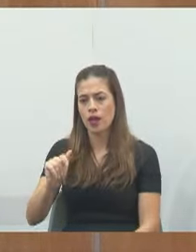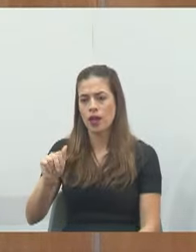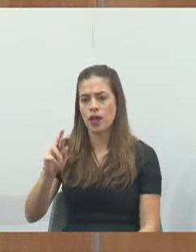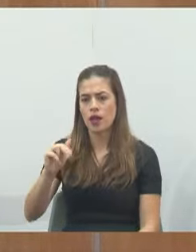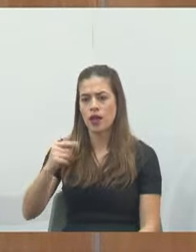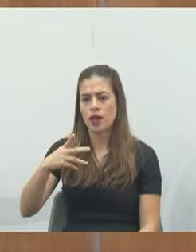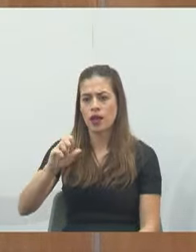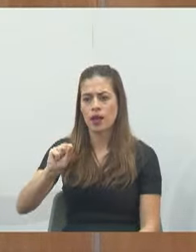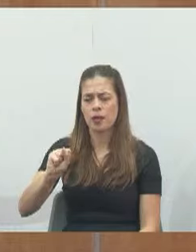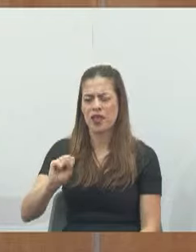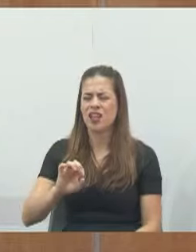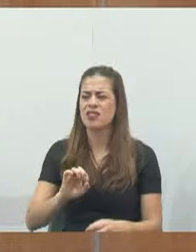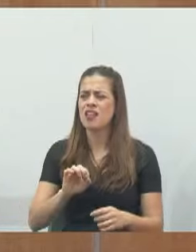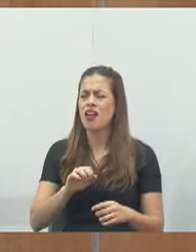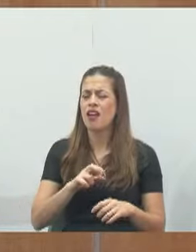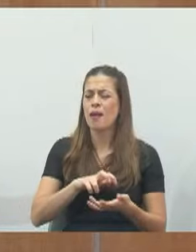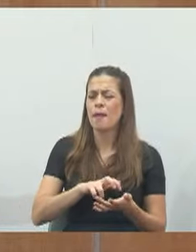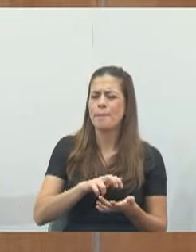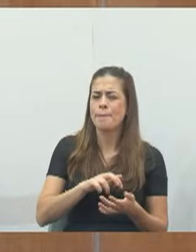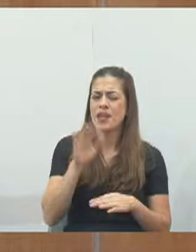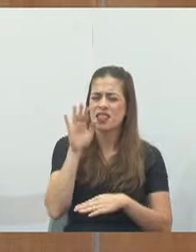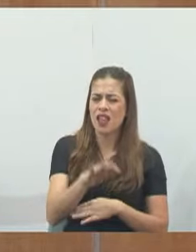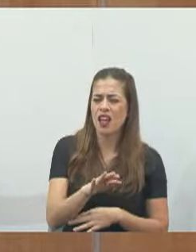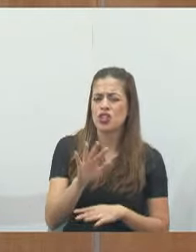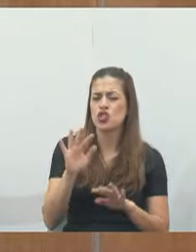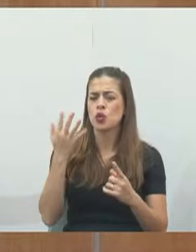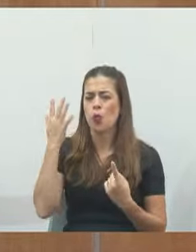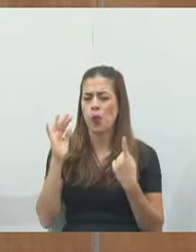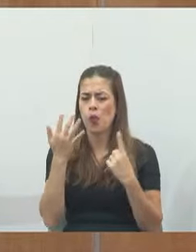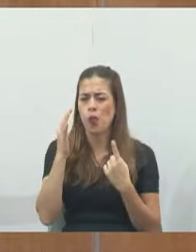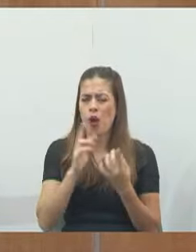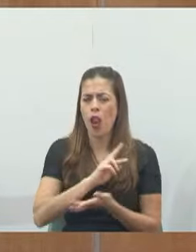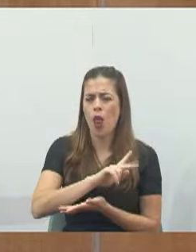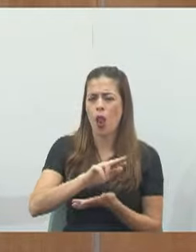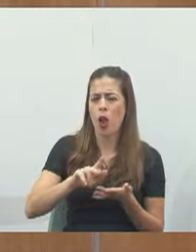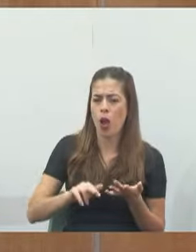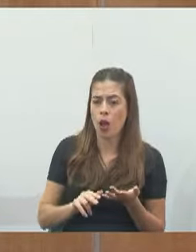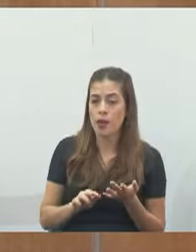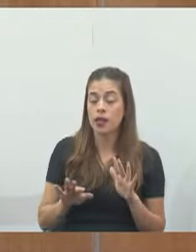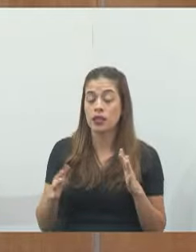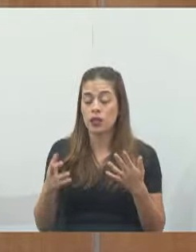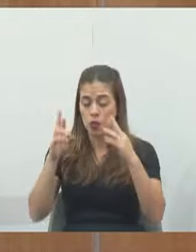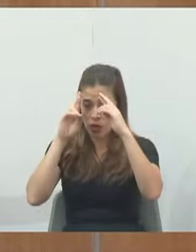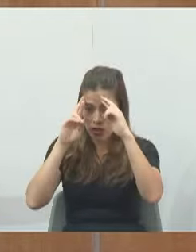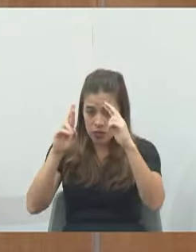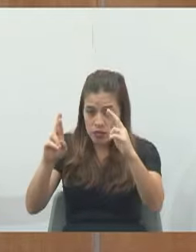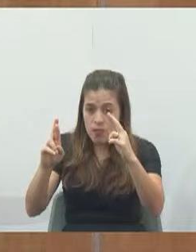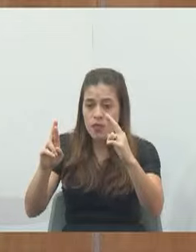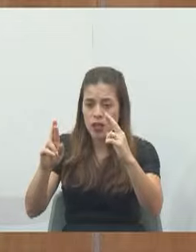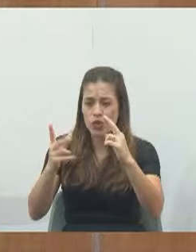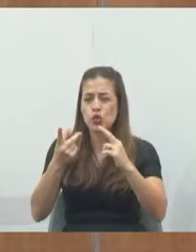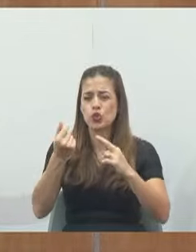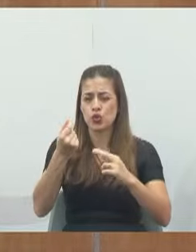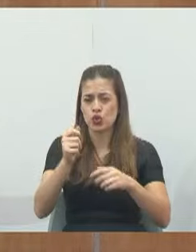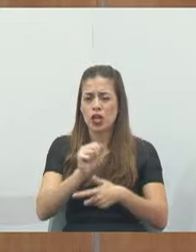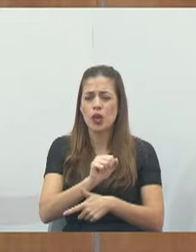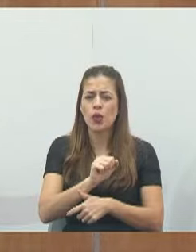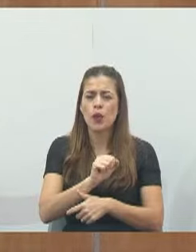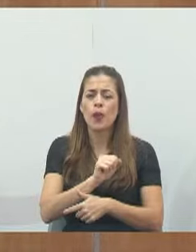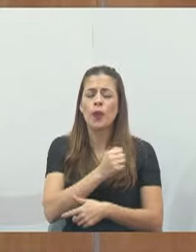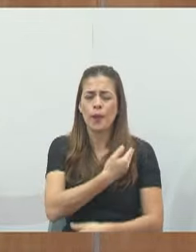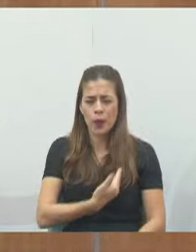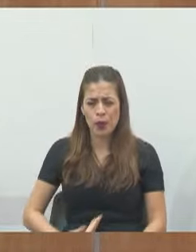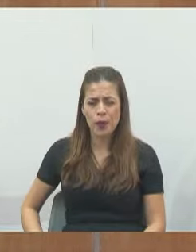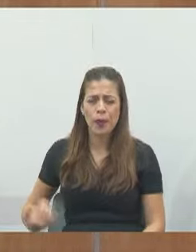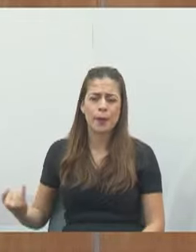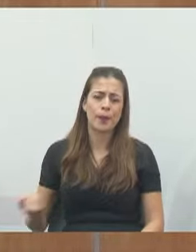Desde matinê de carnaval, dentre outras perspectivas. Então, esse respeito com o dinheiro público é algo essencial e